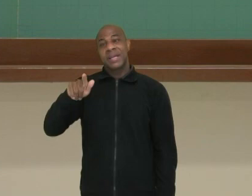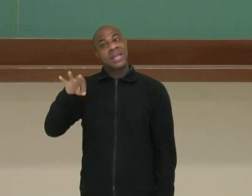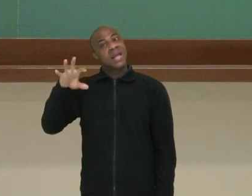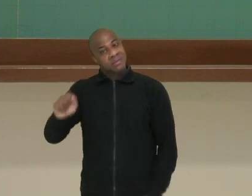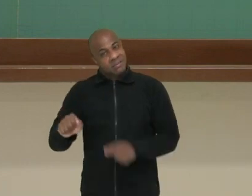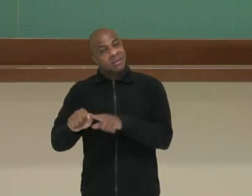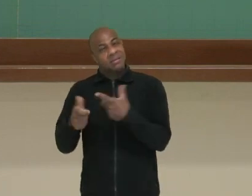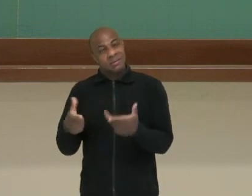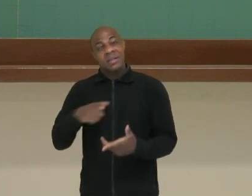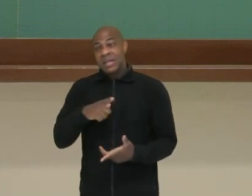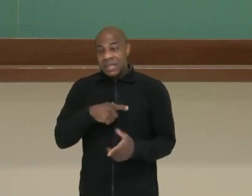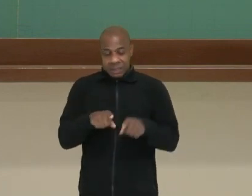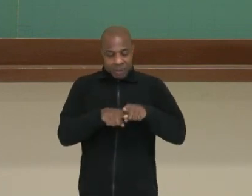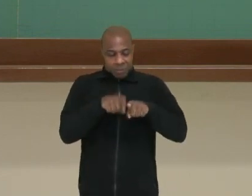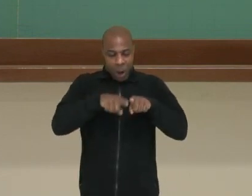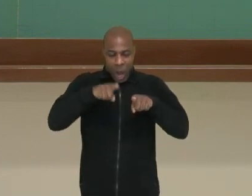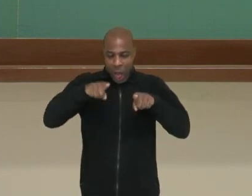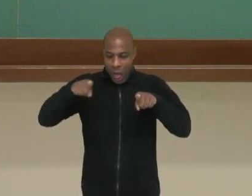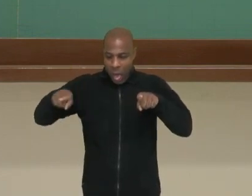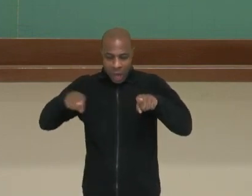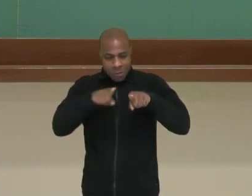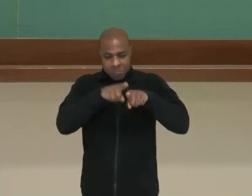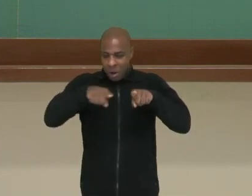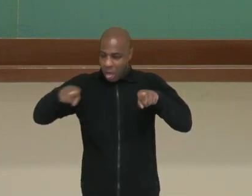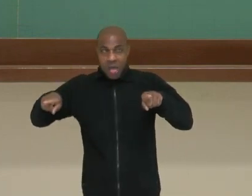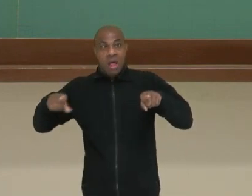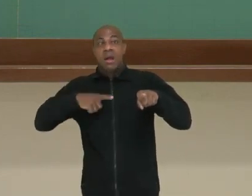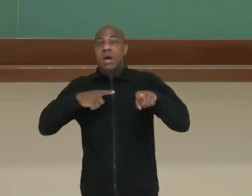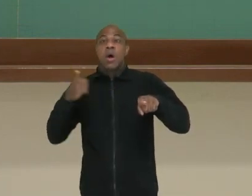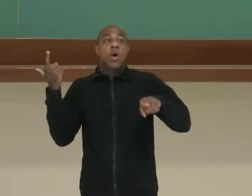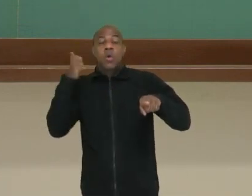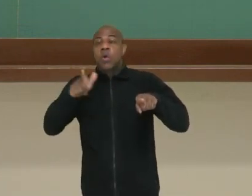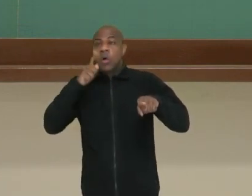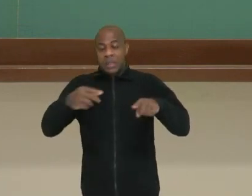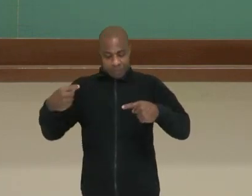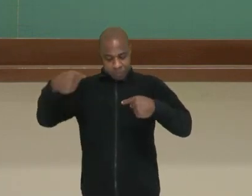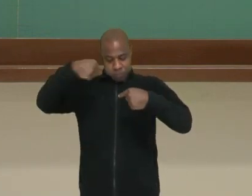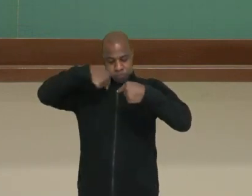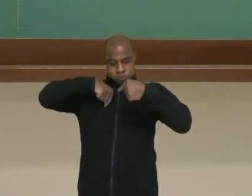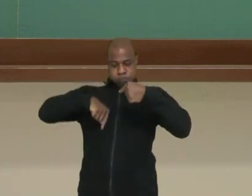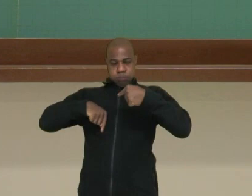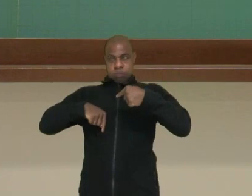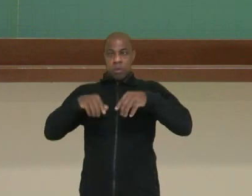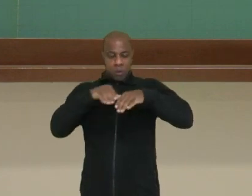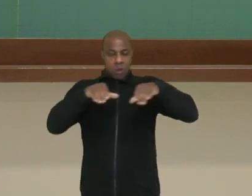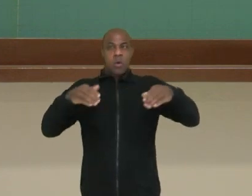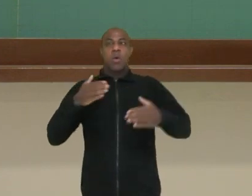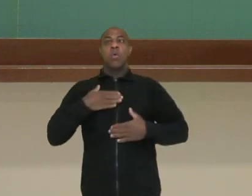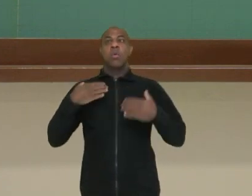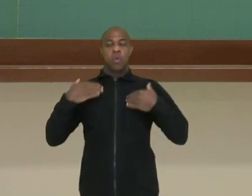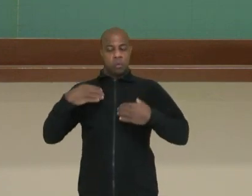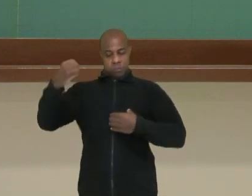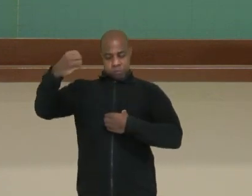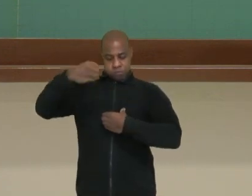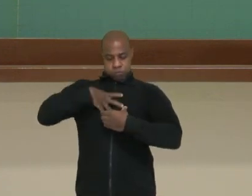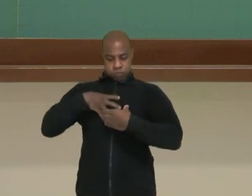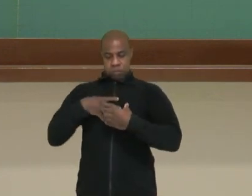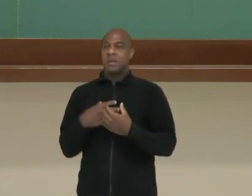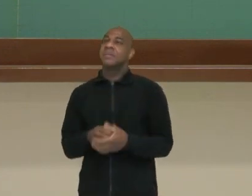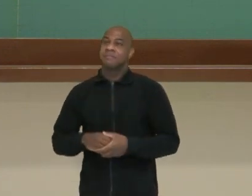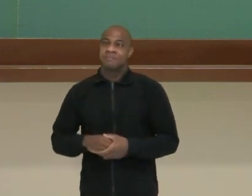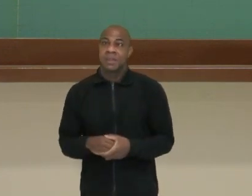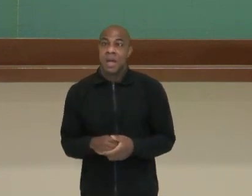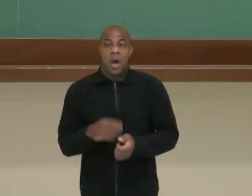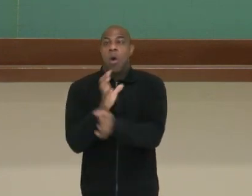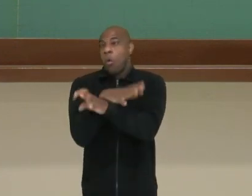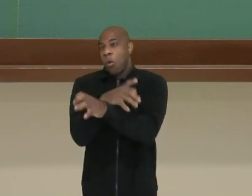que tem uma frequência tal e ela consegue atravessar o seu corpo. Ela só não consegue atravessar os ossos. Então, por